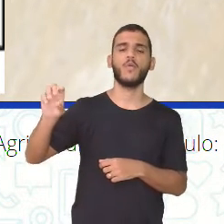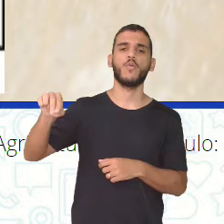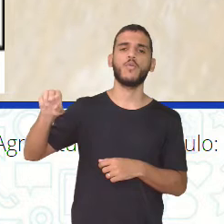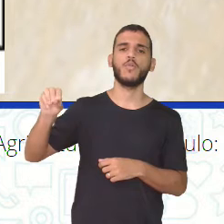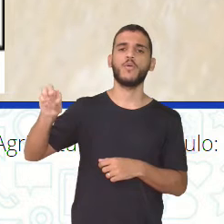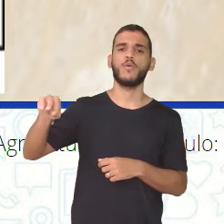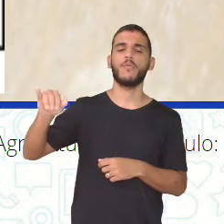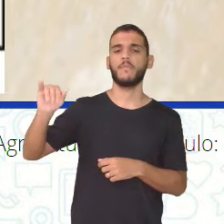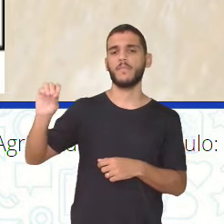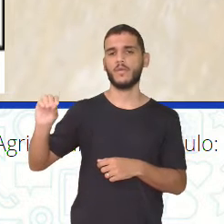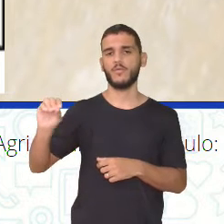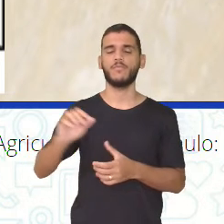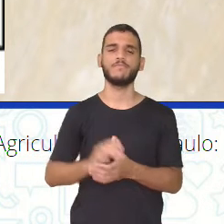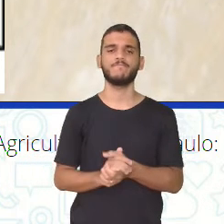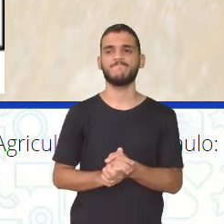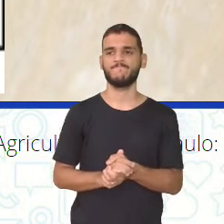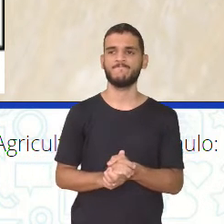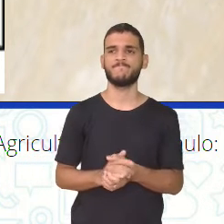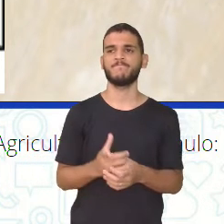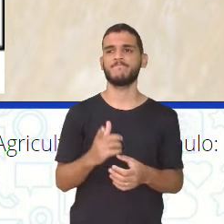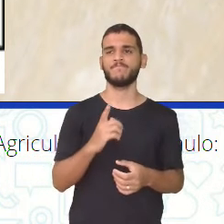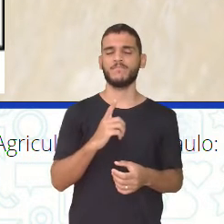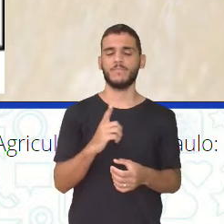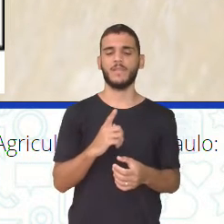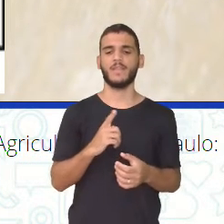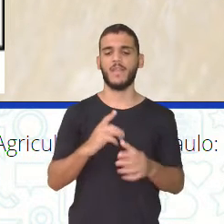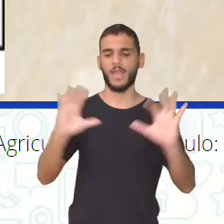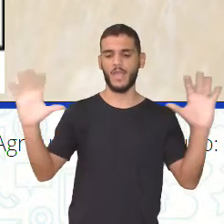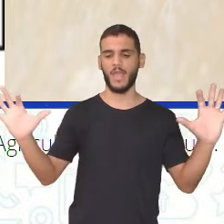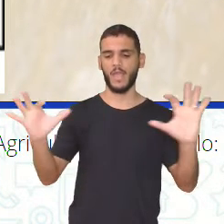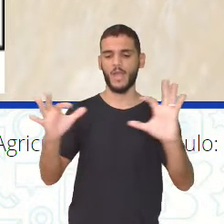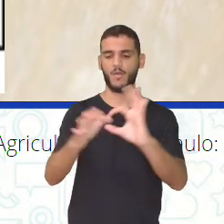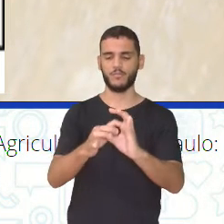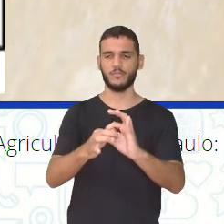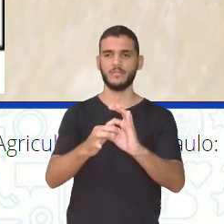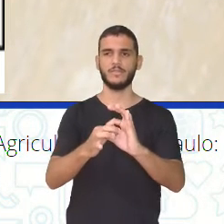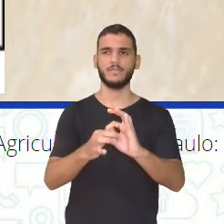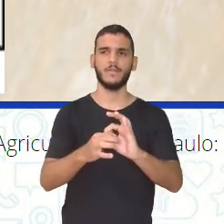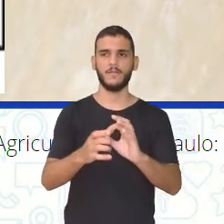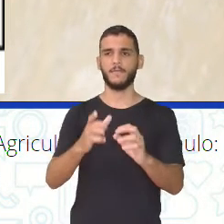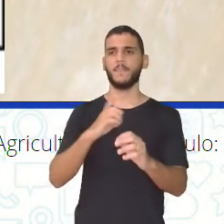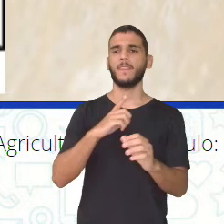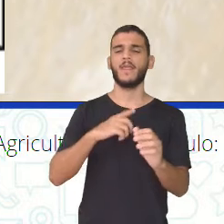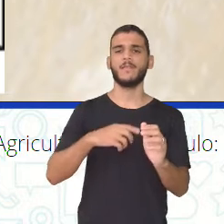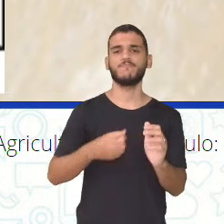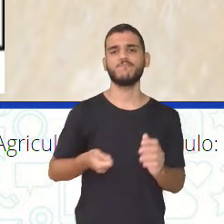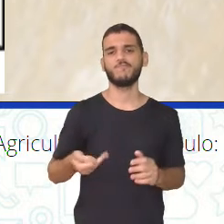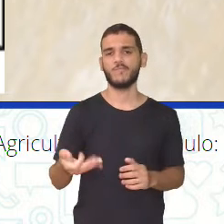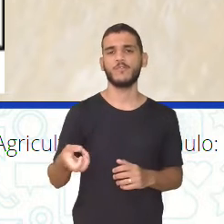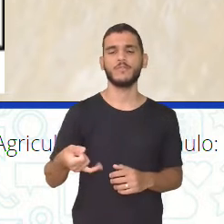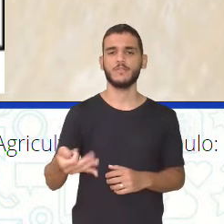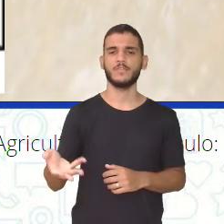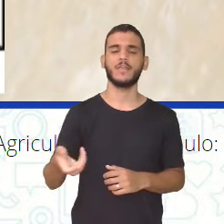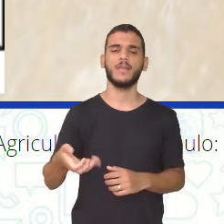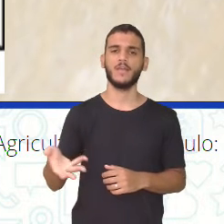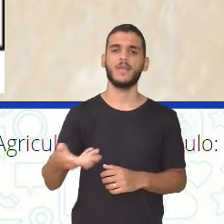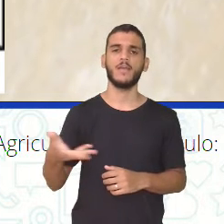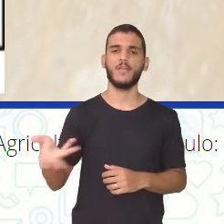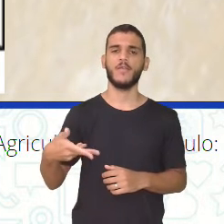na esteira desse movimento também de produção agrícola. Né?